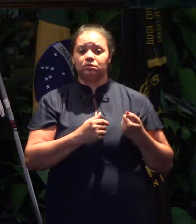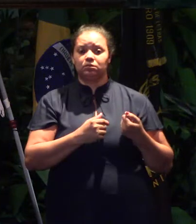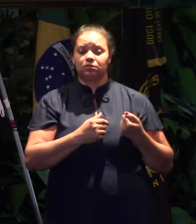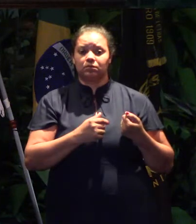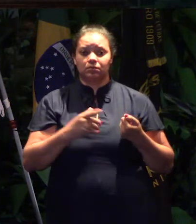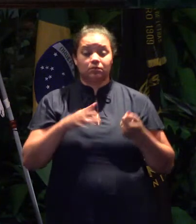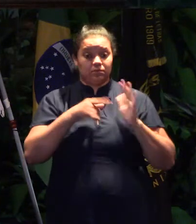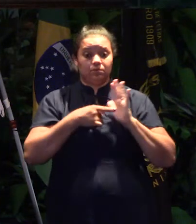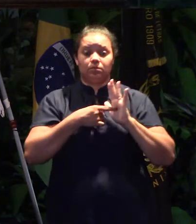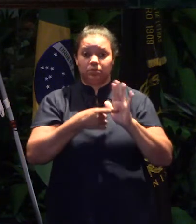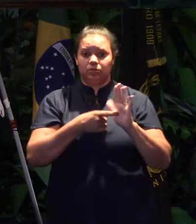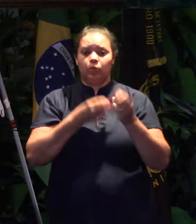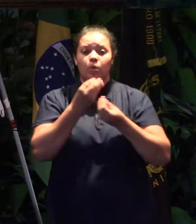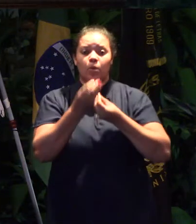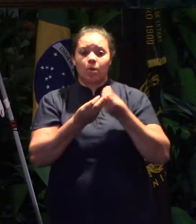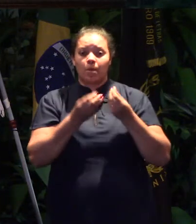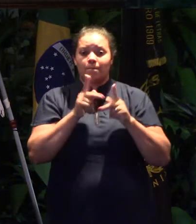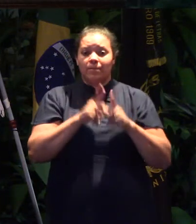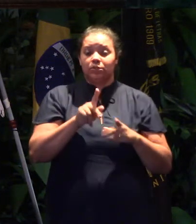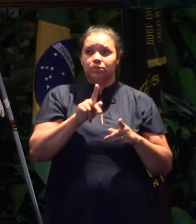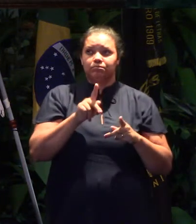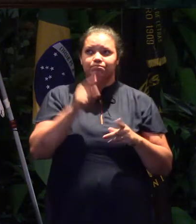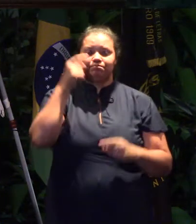ser um tanto revelador de como essa pessoa pensa,